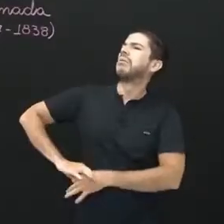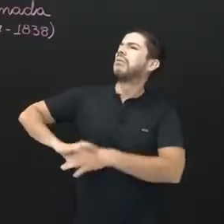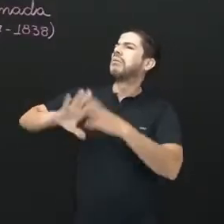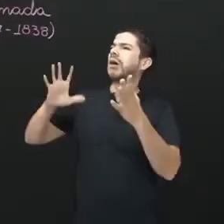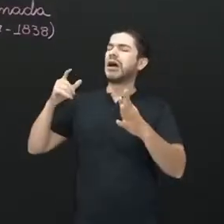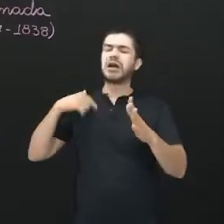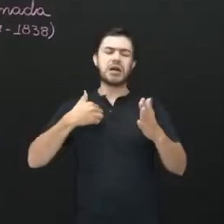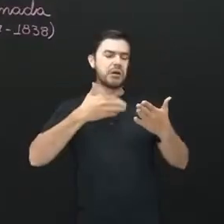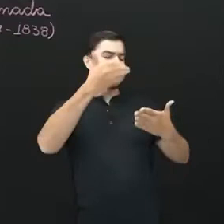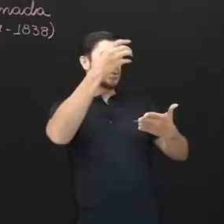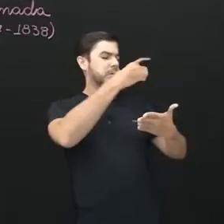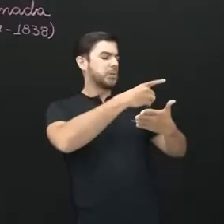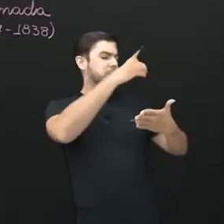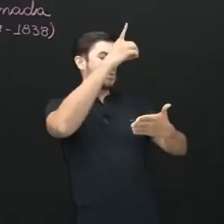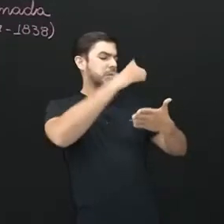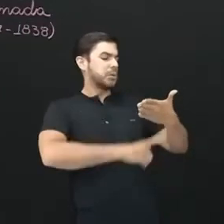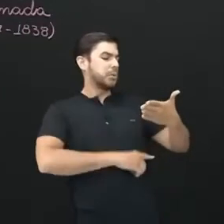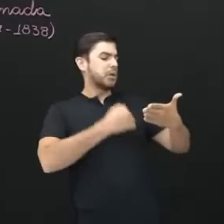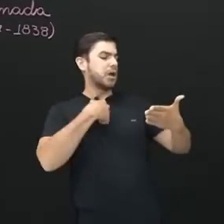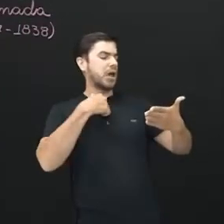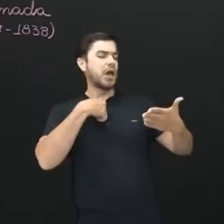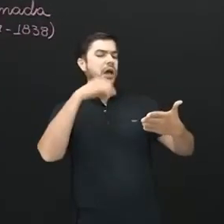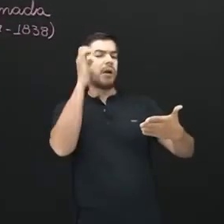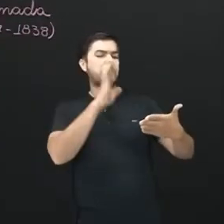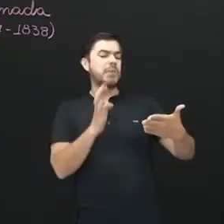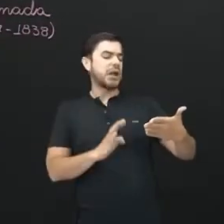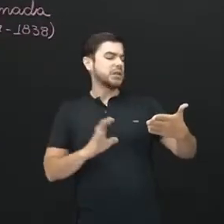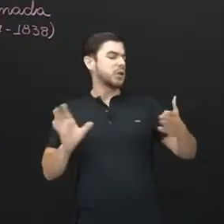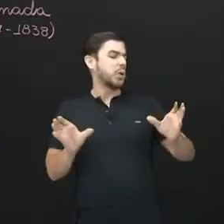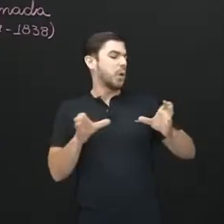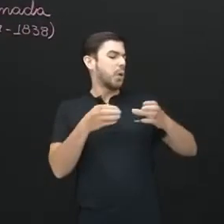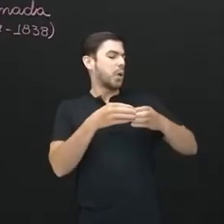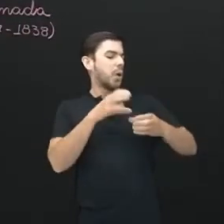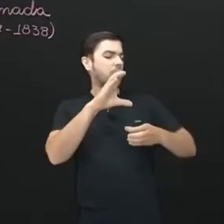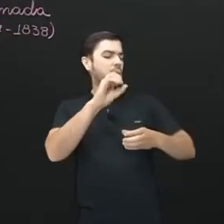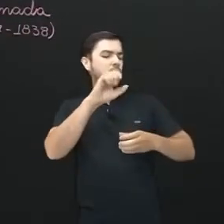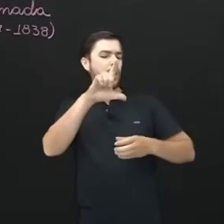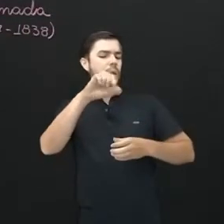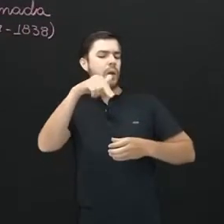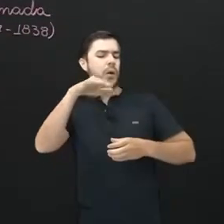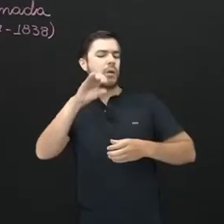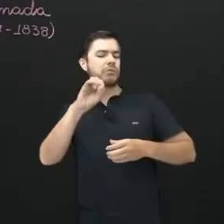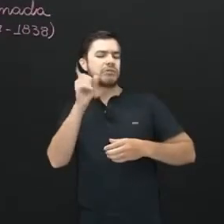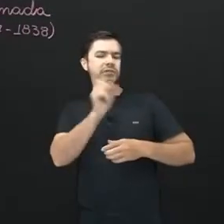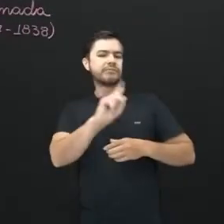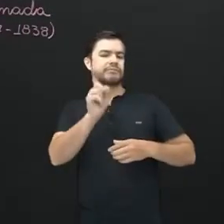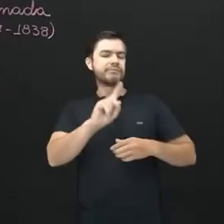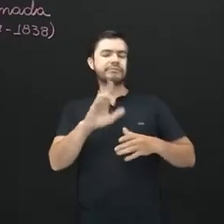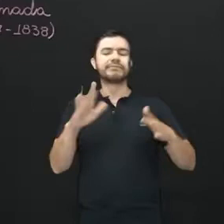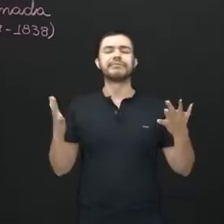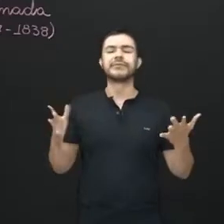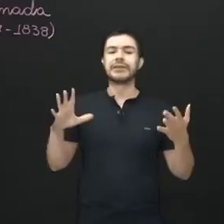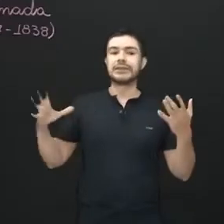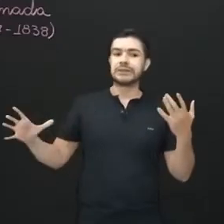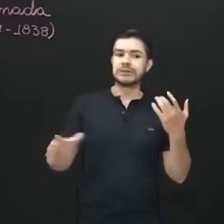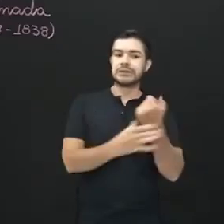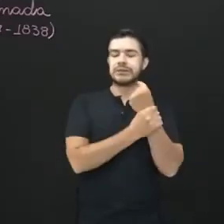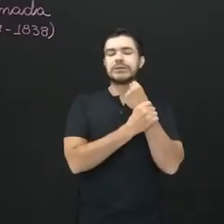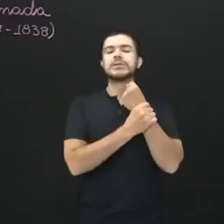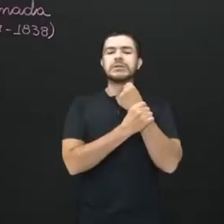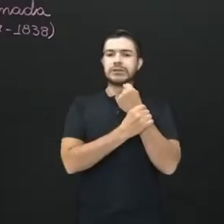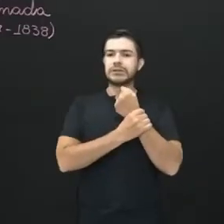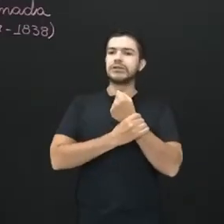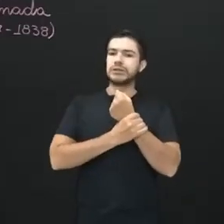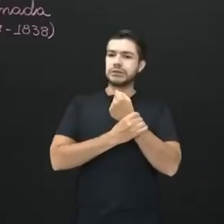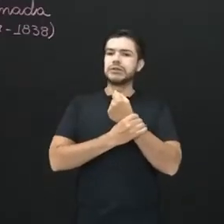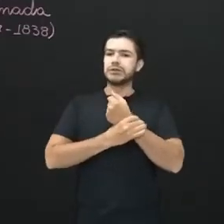Portugal dizendo que o Brasil não era mais colônia, para que essa independência fosse consolidada. A consolidação da independência